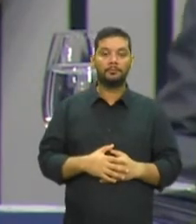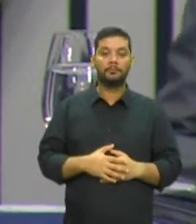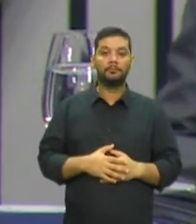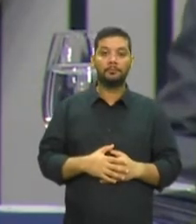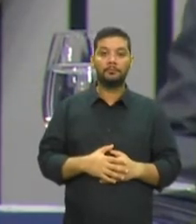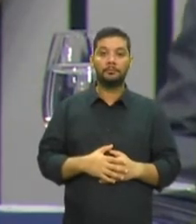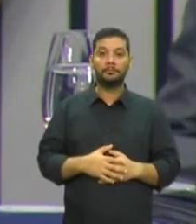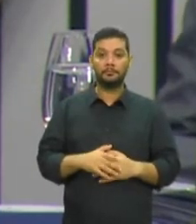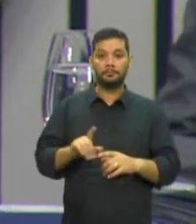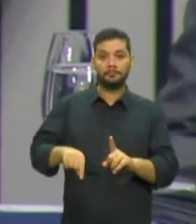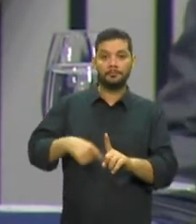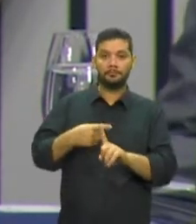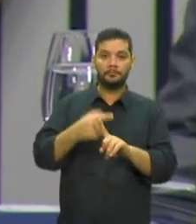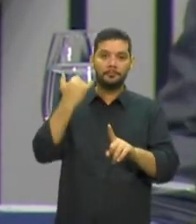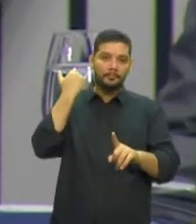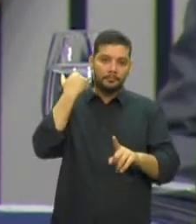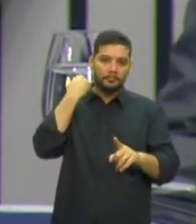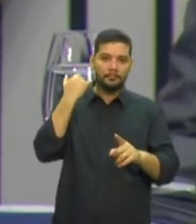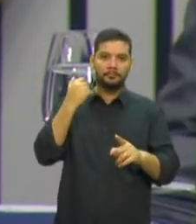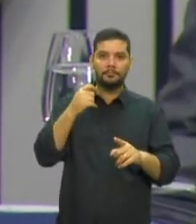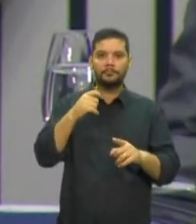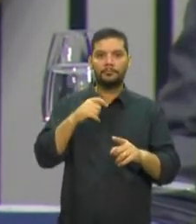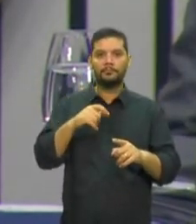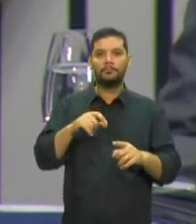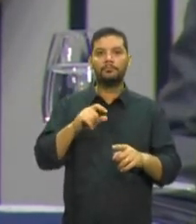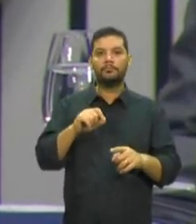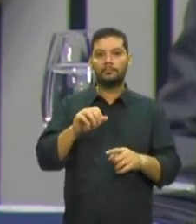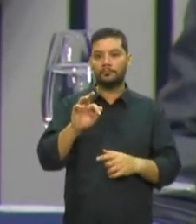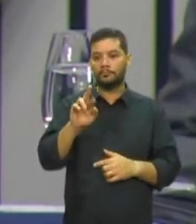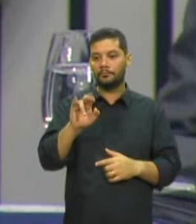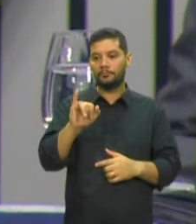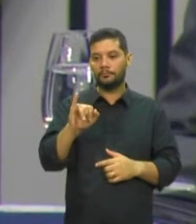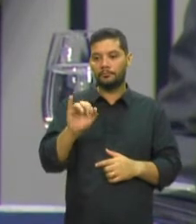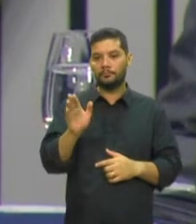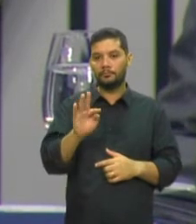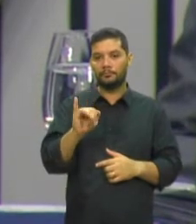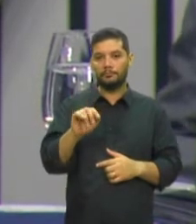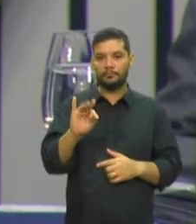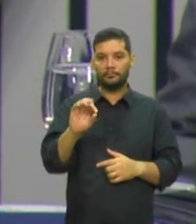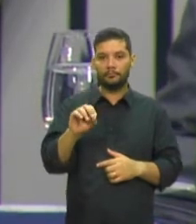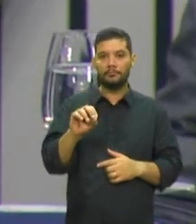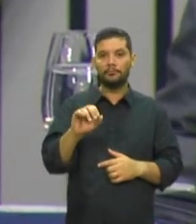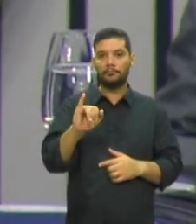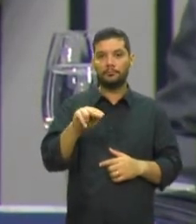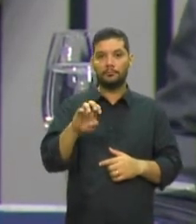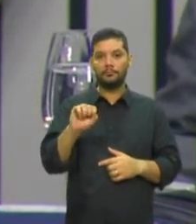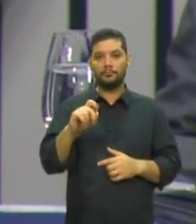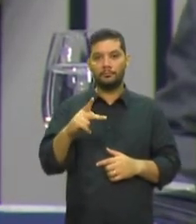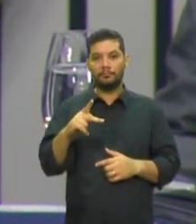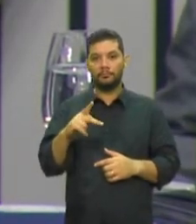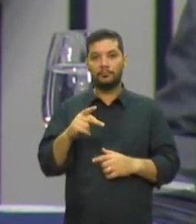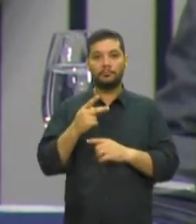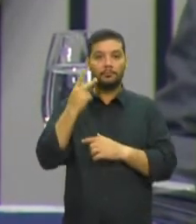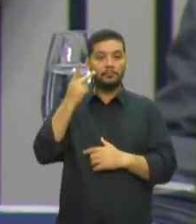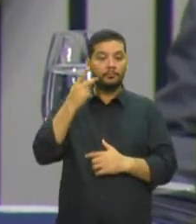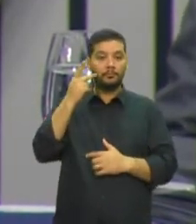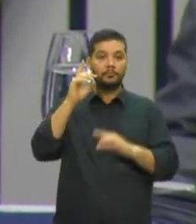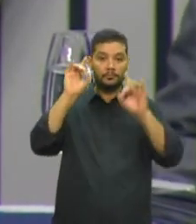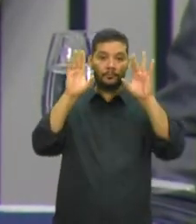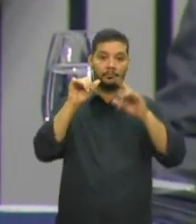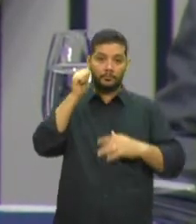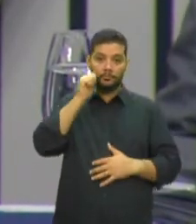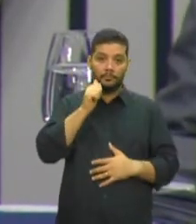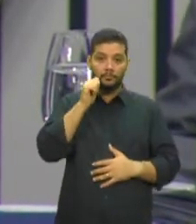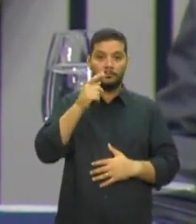oferece, como Escritório Frei Tito, Inesp, Procuradoria Especial da Mulher e